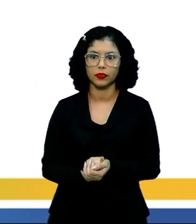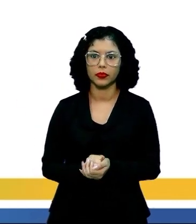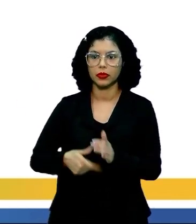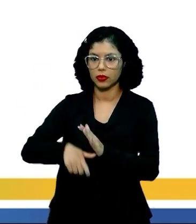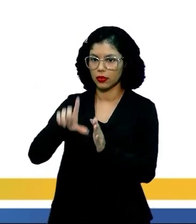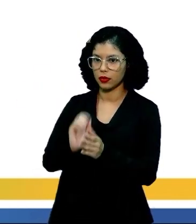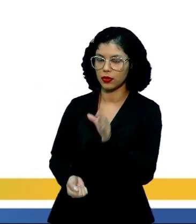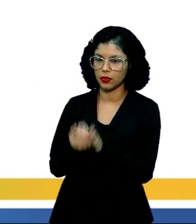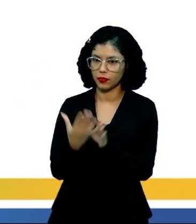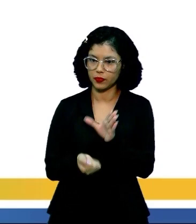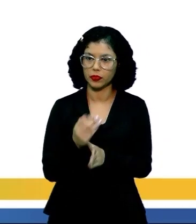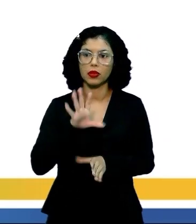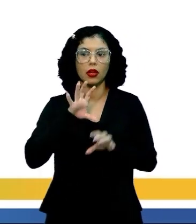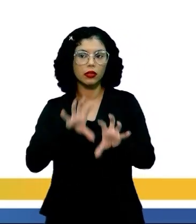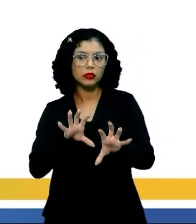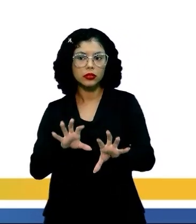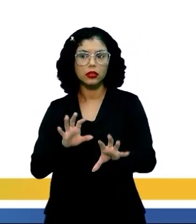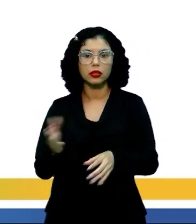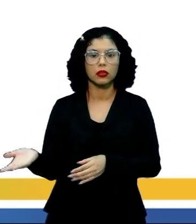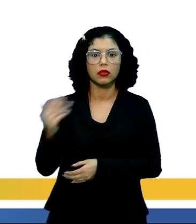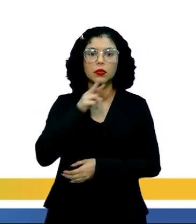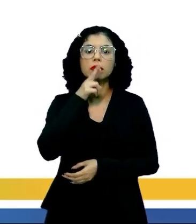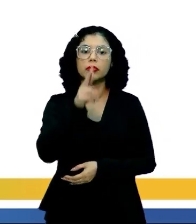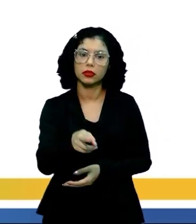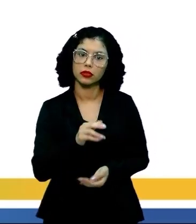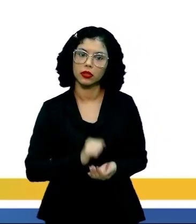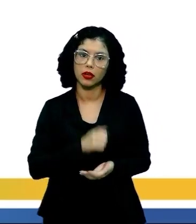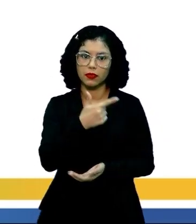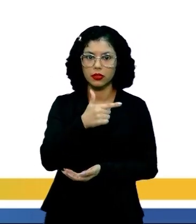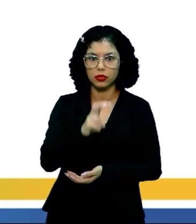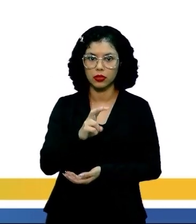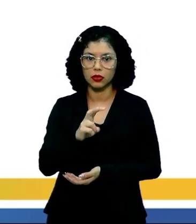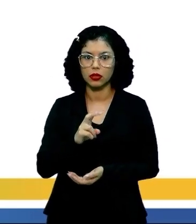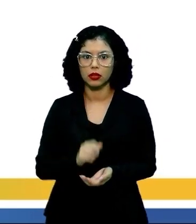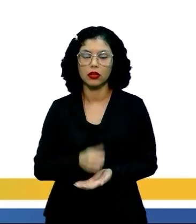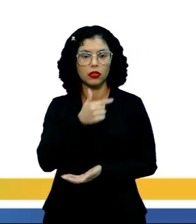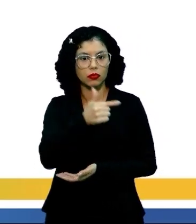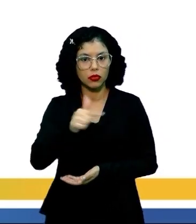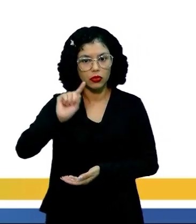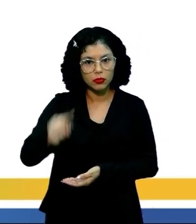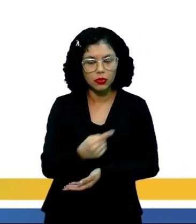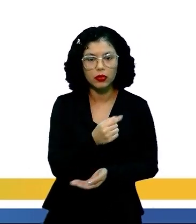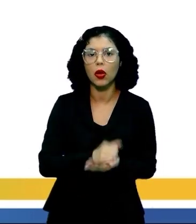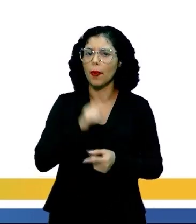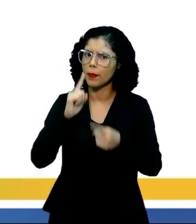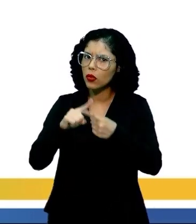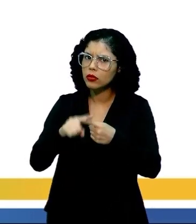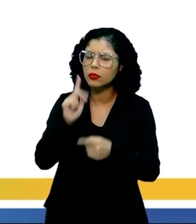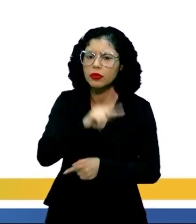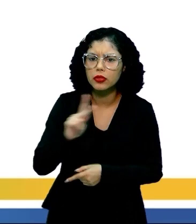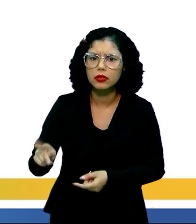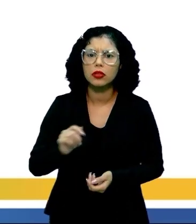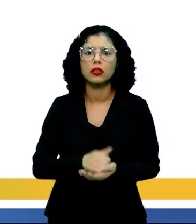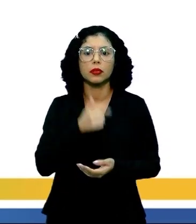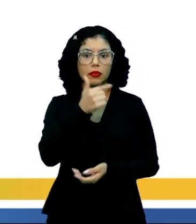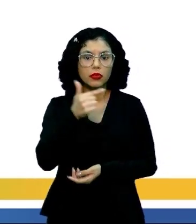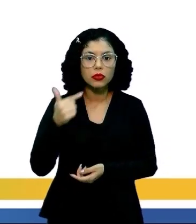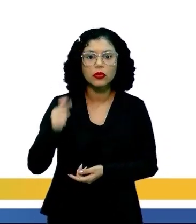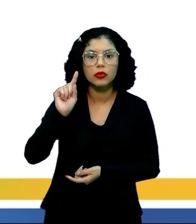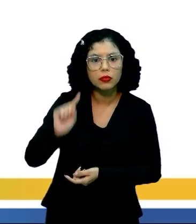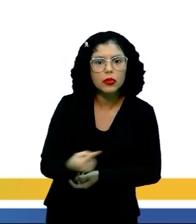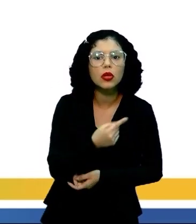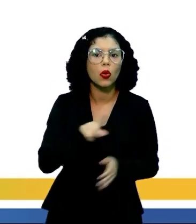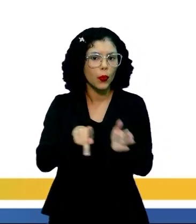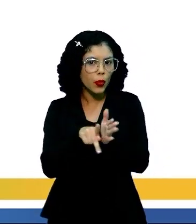do excedente de produção. Logo, vamos calcular 25% de 22.000. Por quê, professor? Porque 22.000